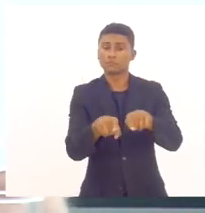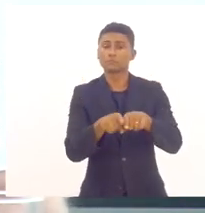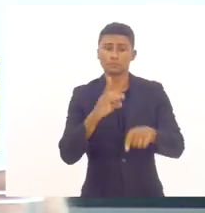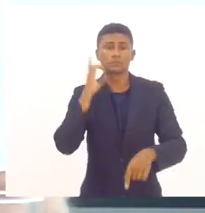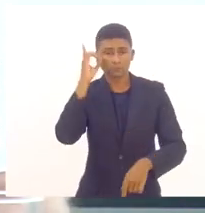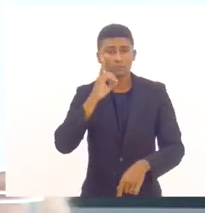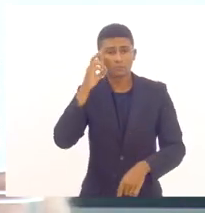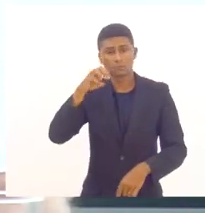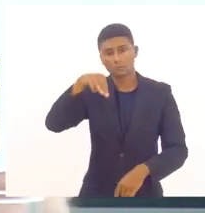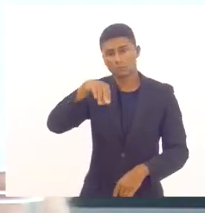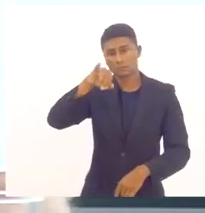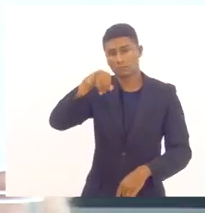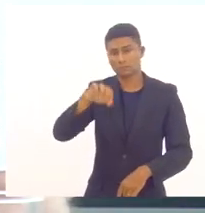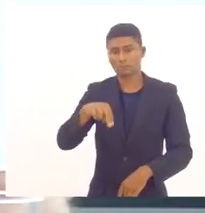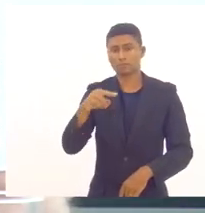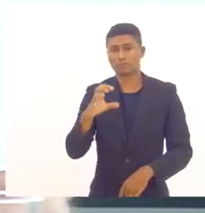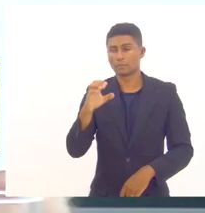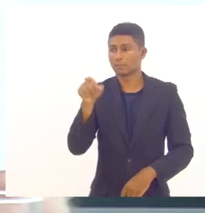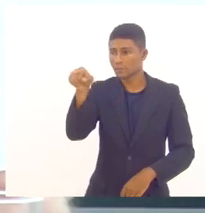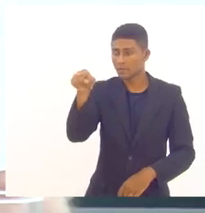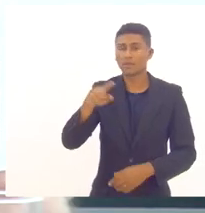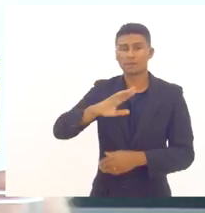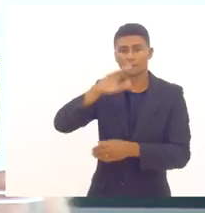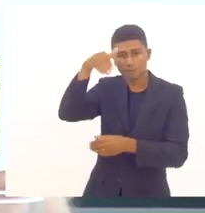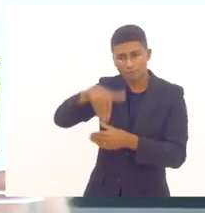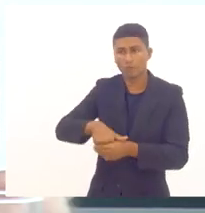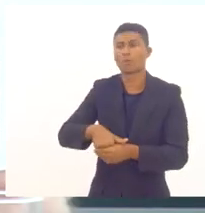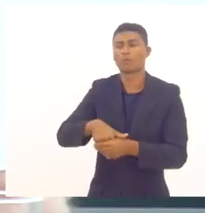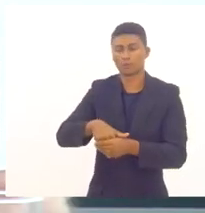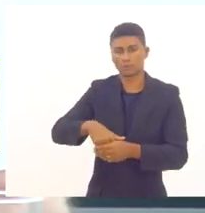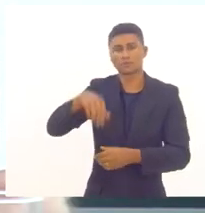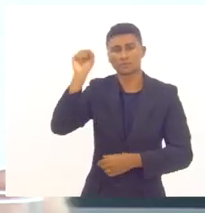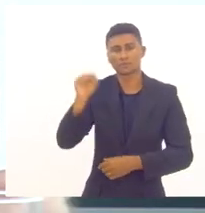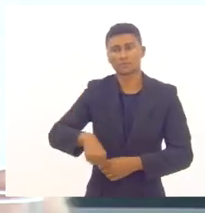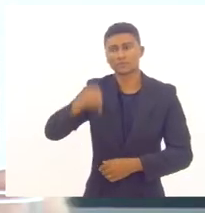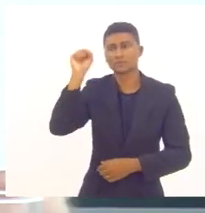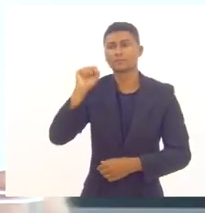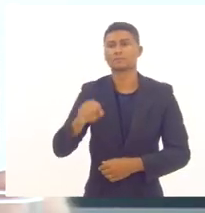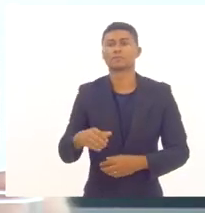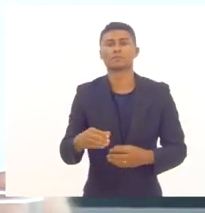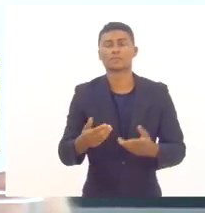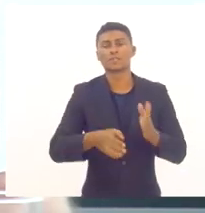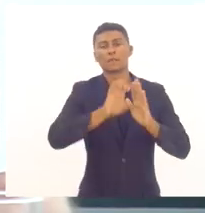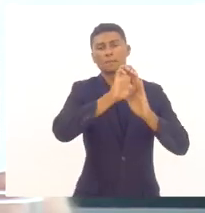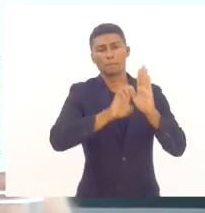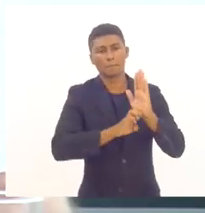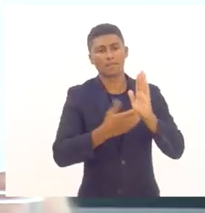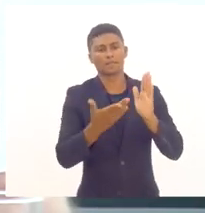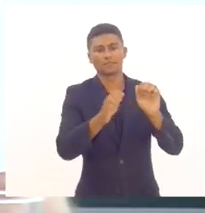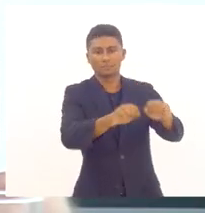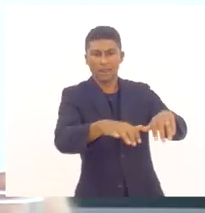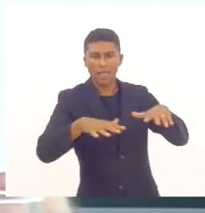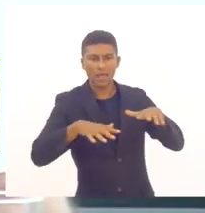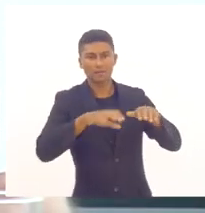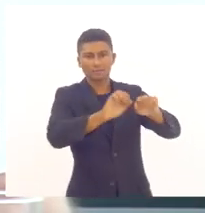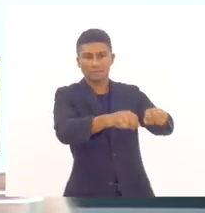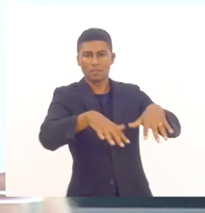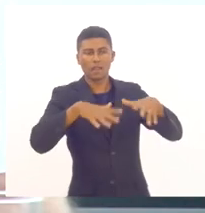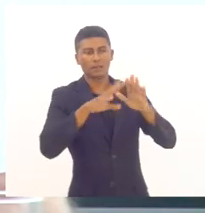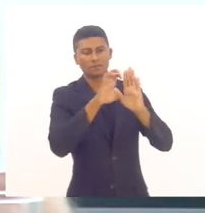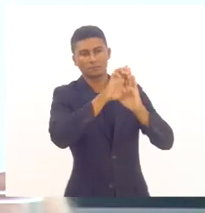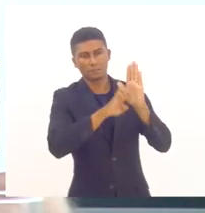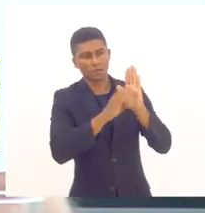Carlos Mink, que também votou a favor que não tivesse emenda no plenário para aprovação da